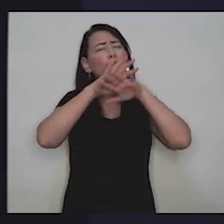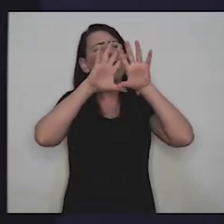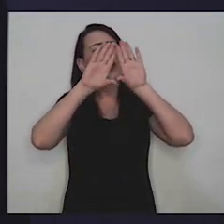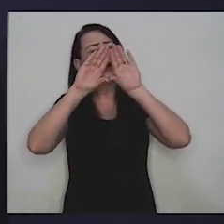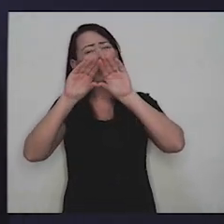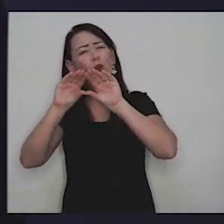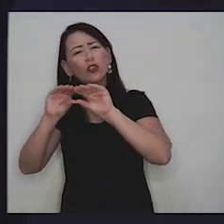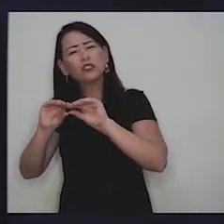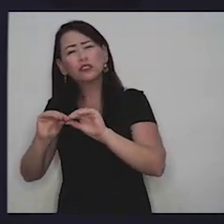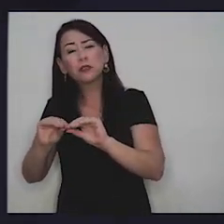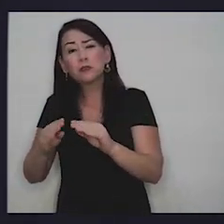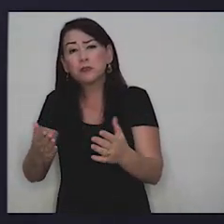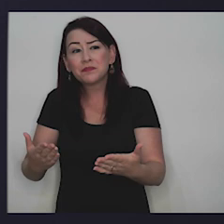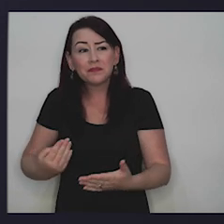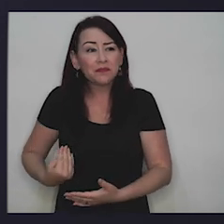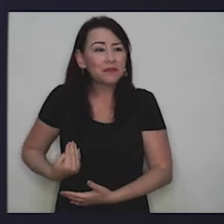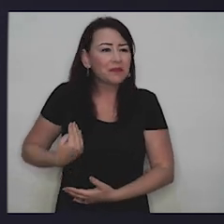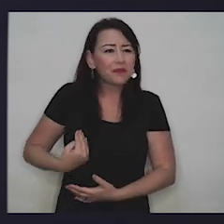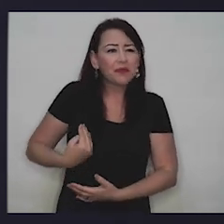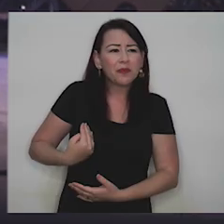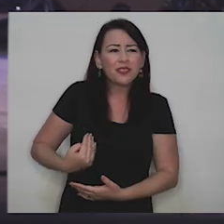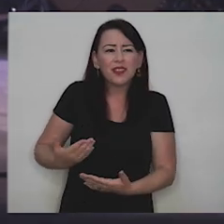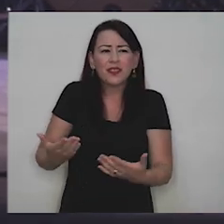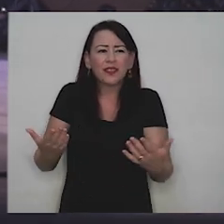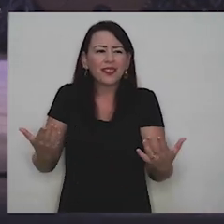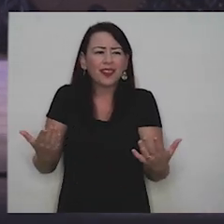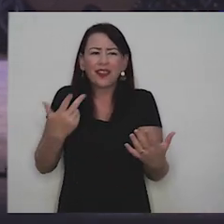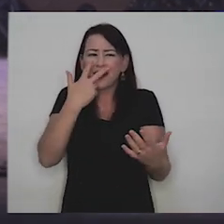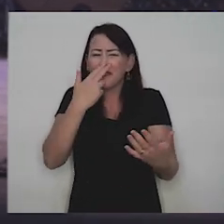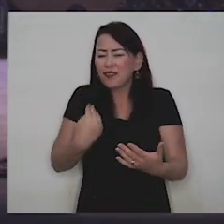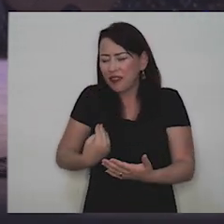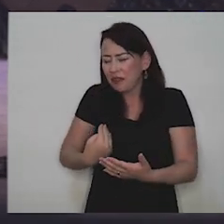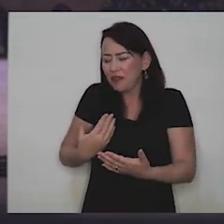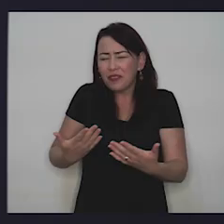Mas ainda assim, dor menor que a escravidão.